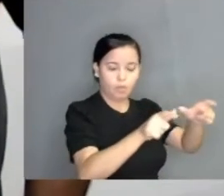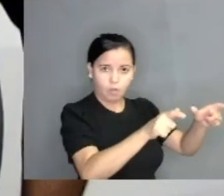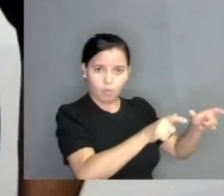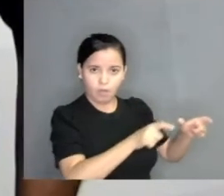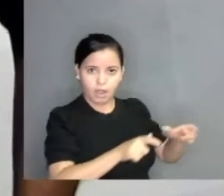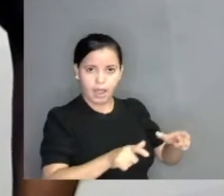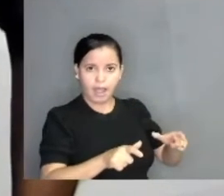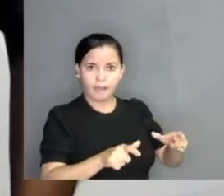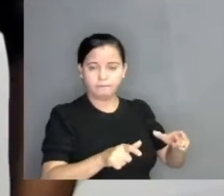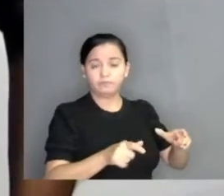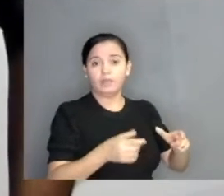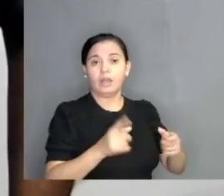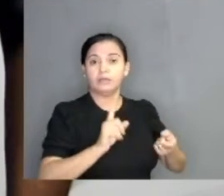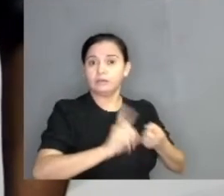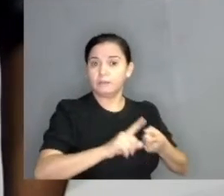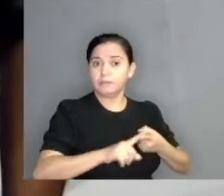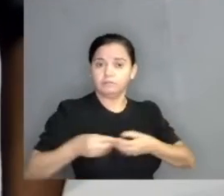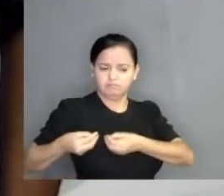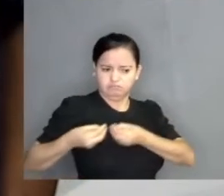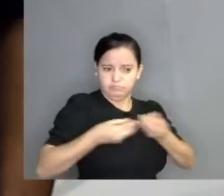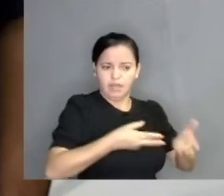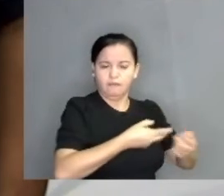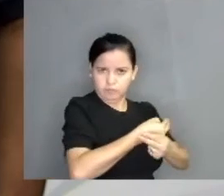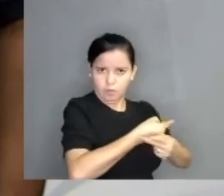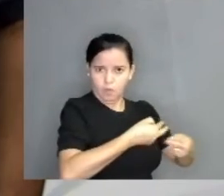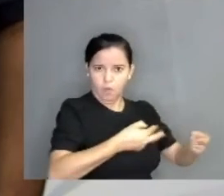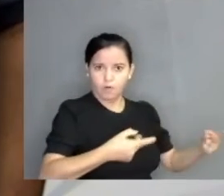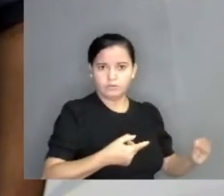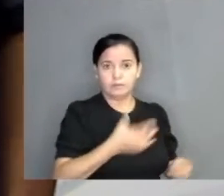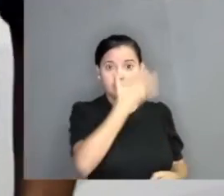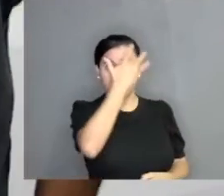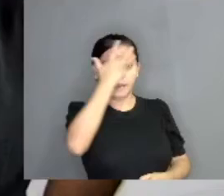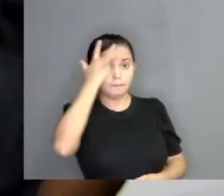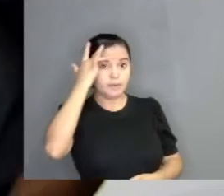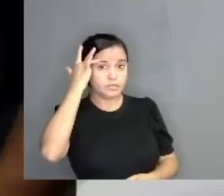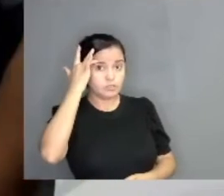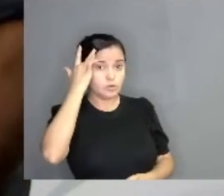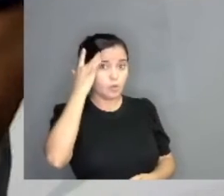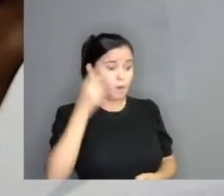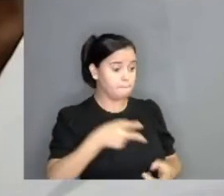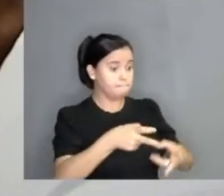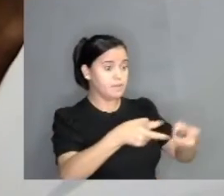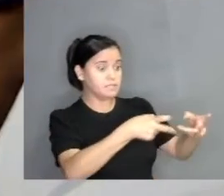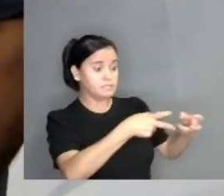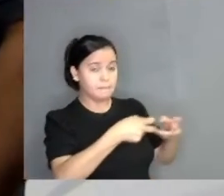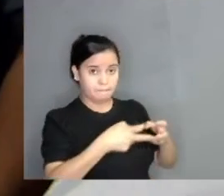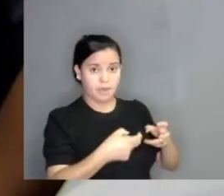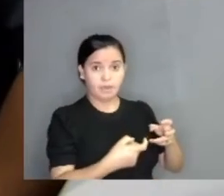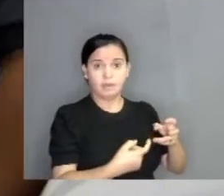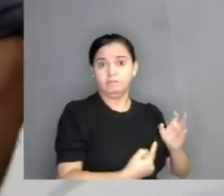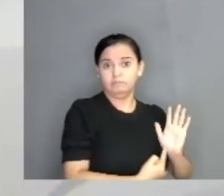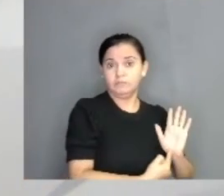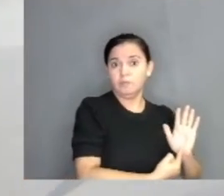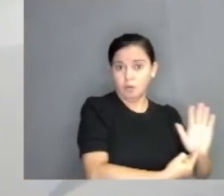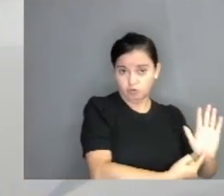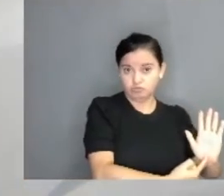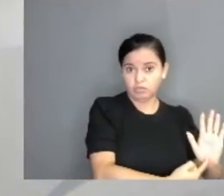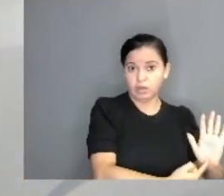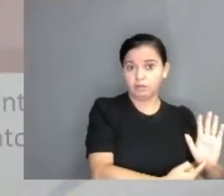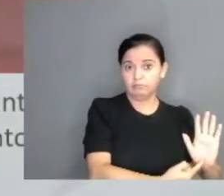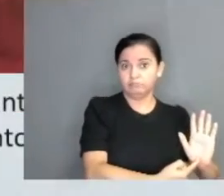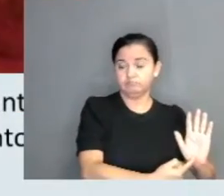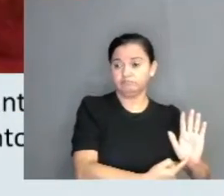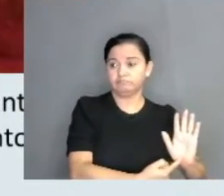fosse reconhecido, tá? Esse era o papel do mecenas. Aqui está um nessa imagem. Vamos abrir a imagem.